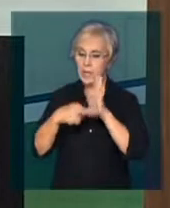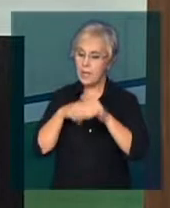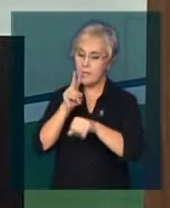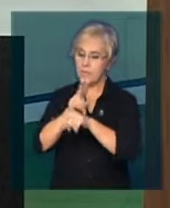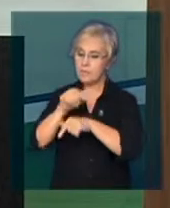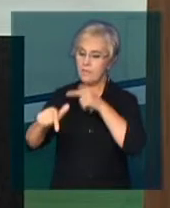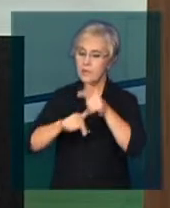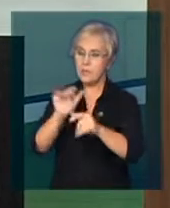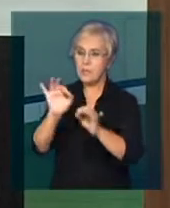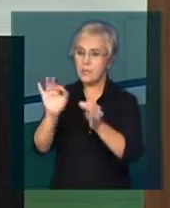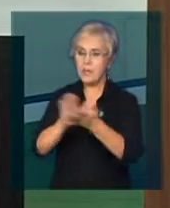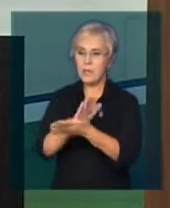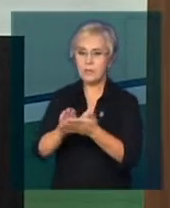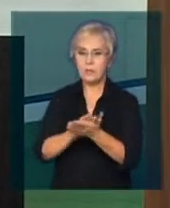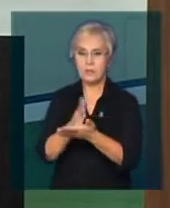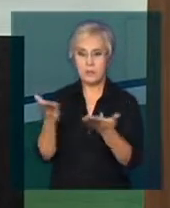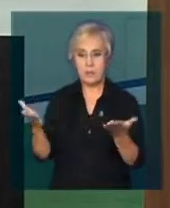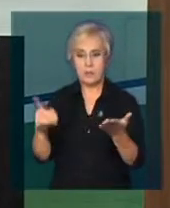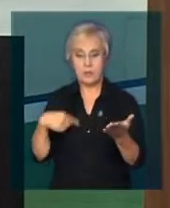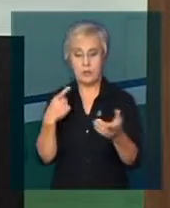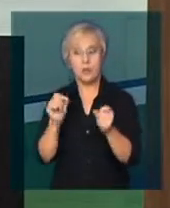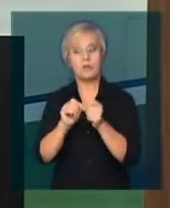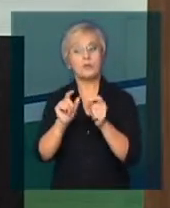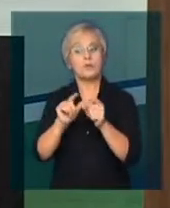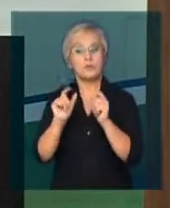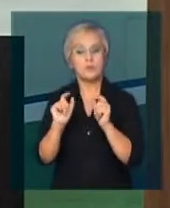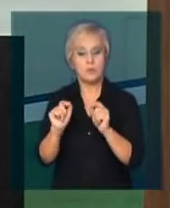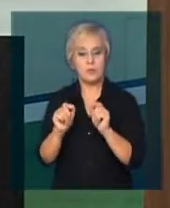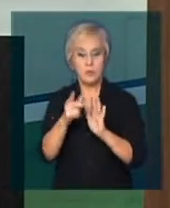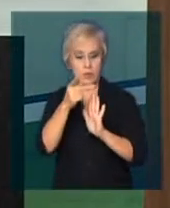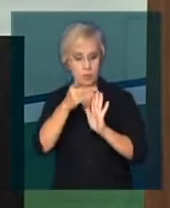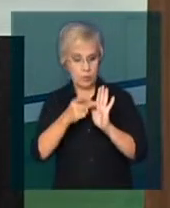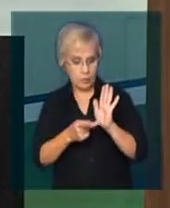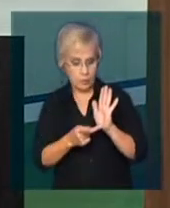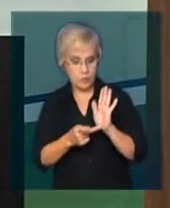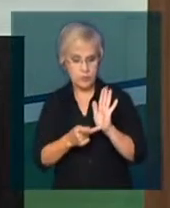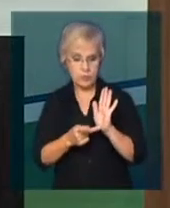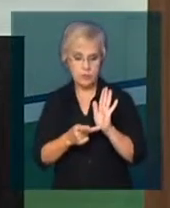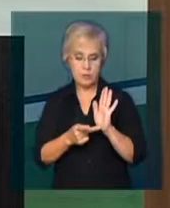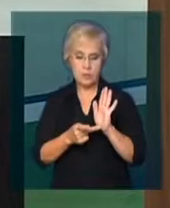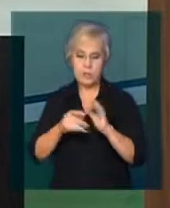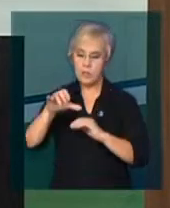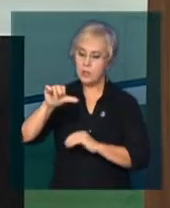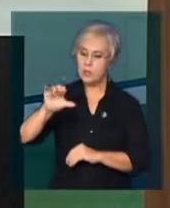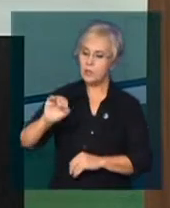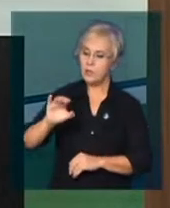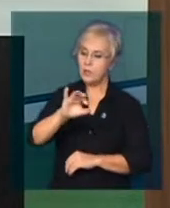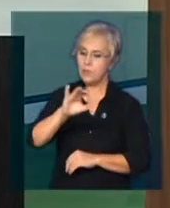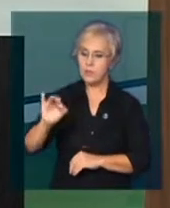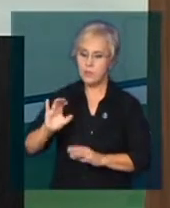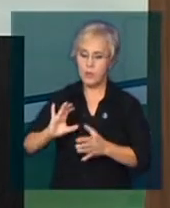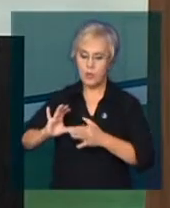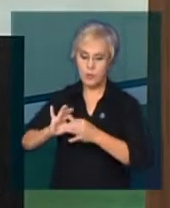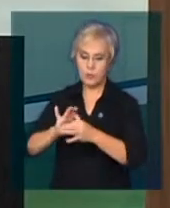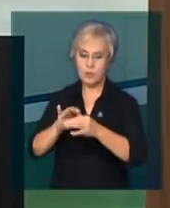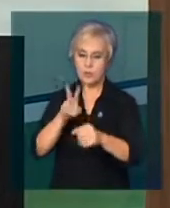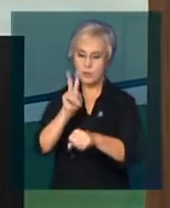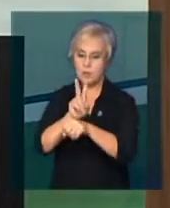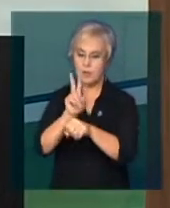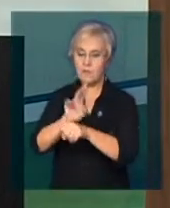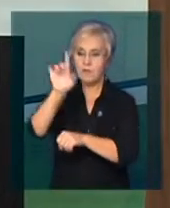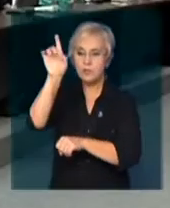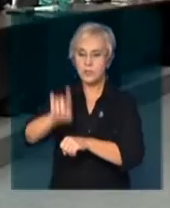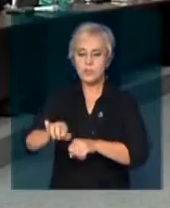trabalhador brasileiro. E o que foi feito? Um projeto em que 90% do seu conteúdo defende